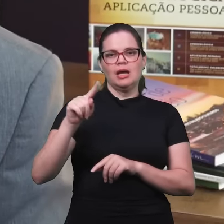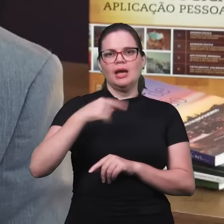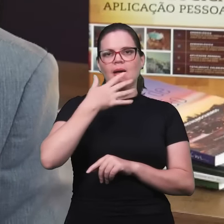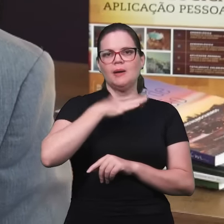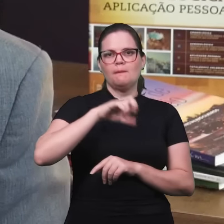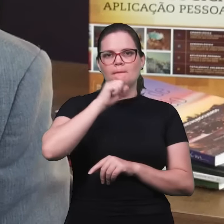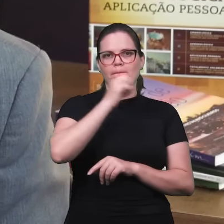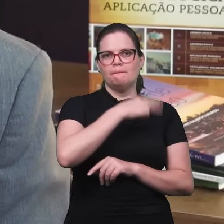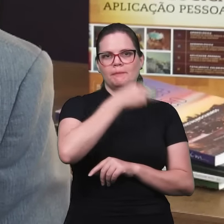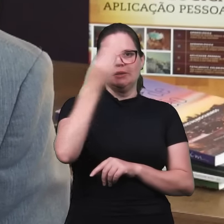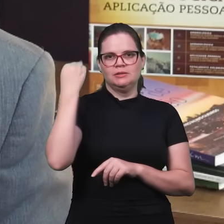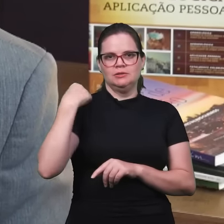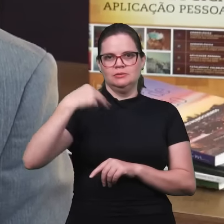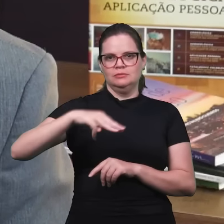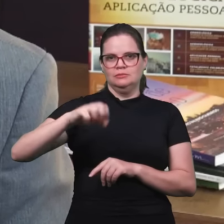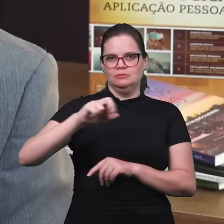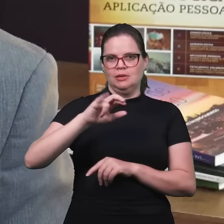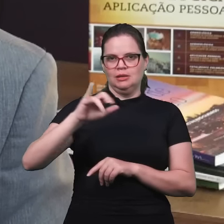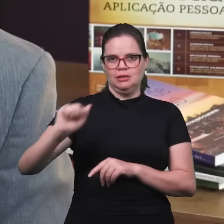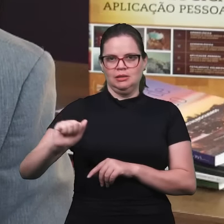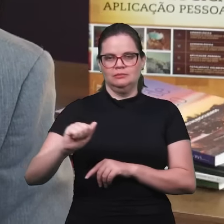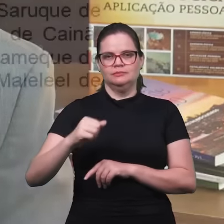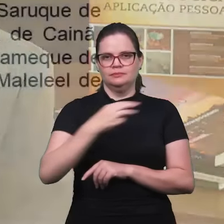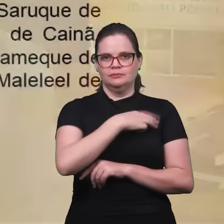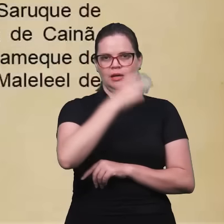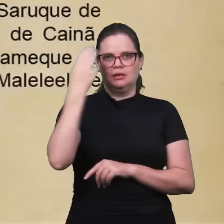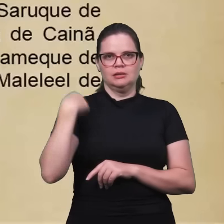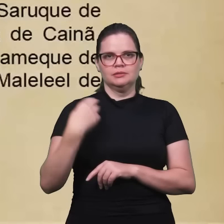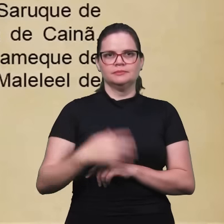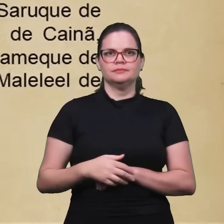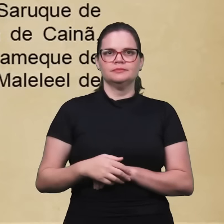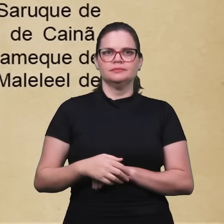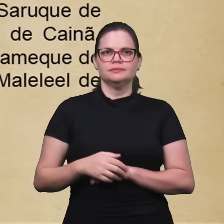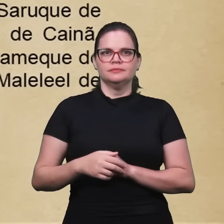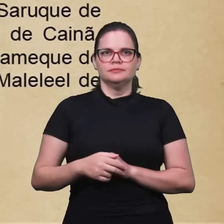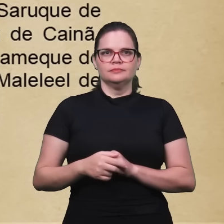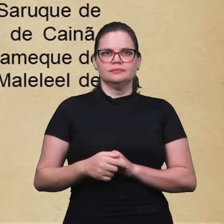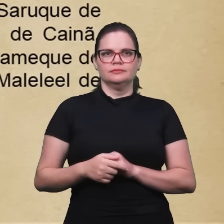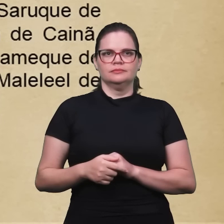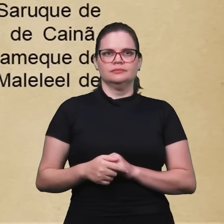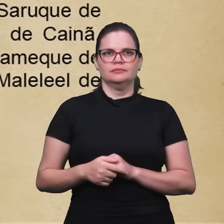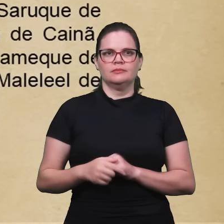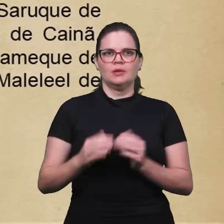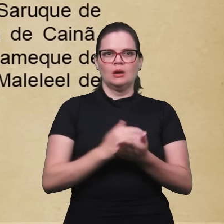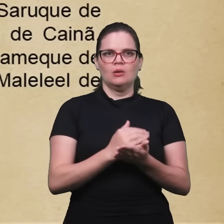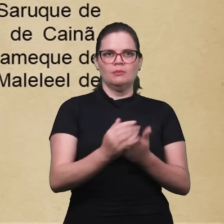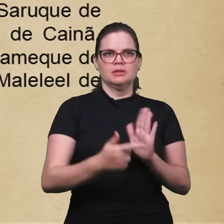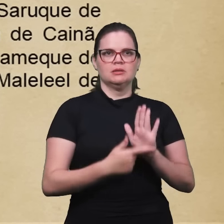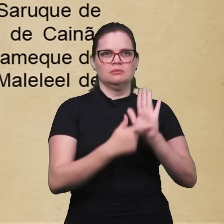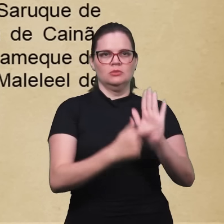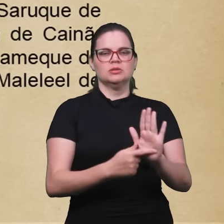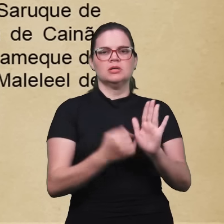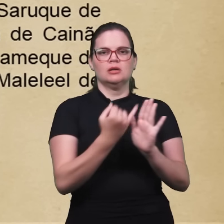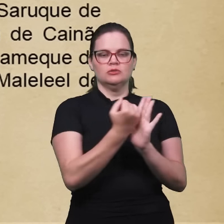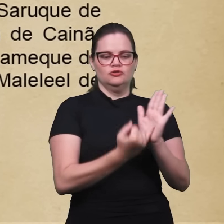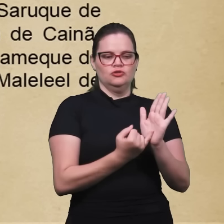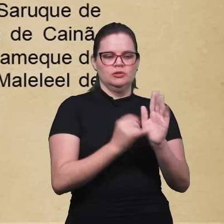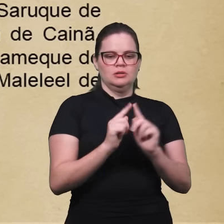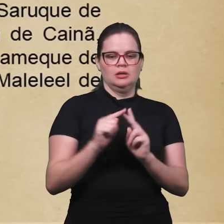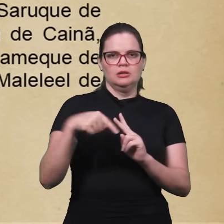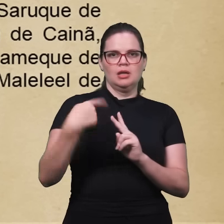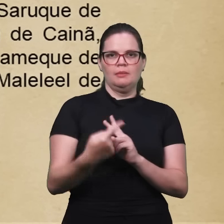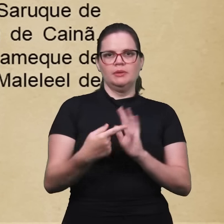Esse Eli aqui é o pai de Maria. Então, a genealogia começa falando de José, mas agora começa a citar o